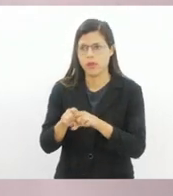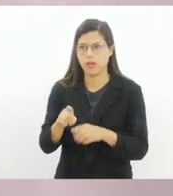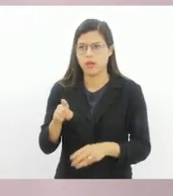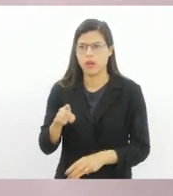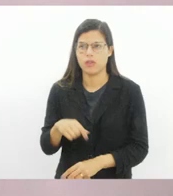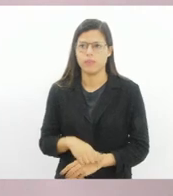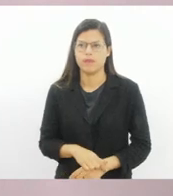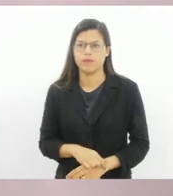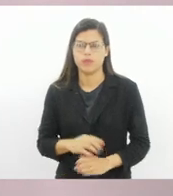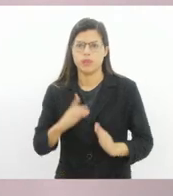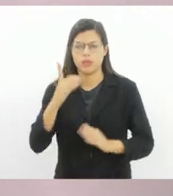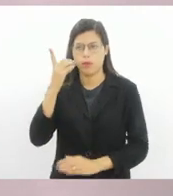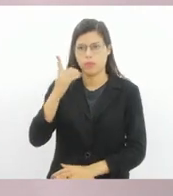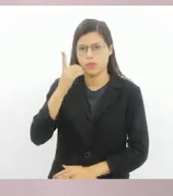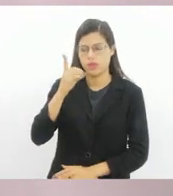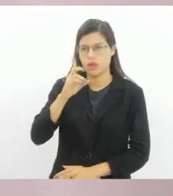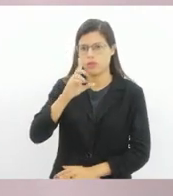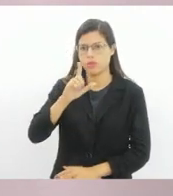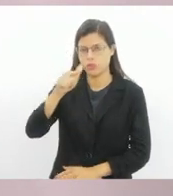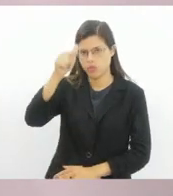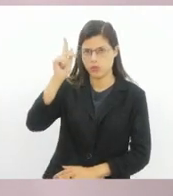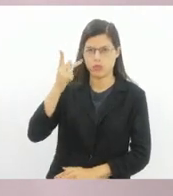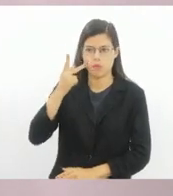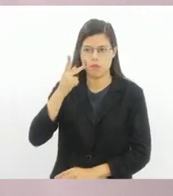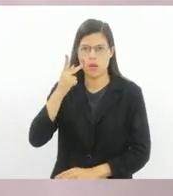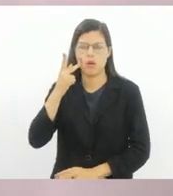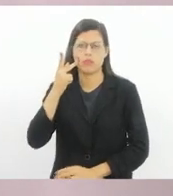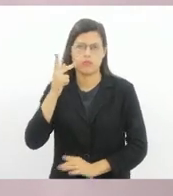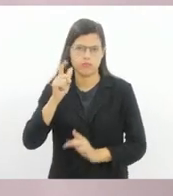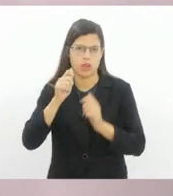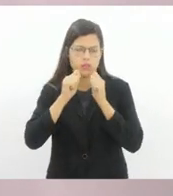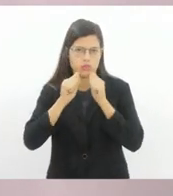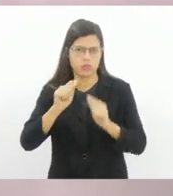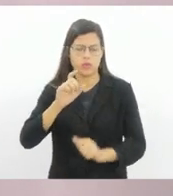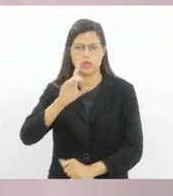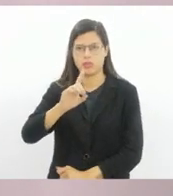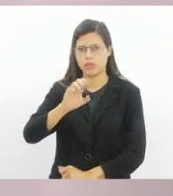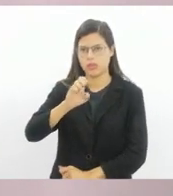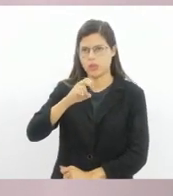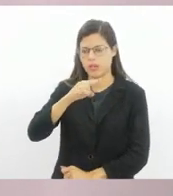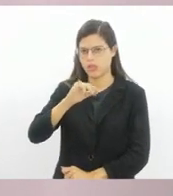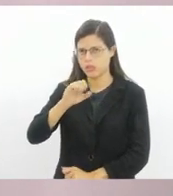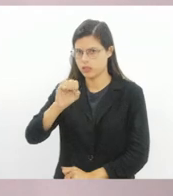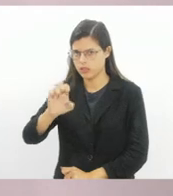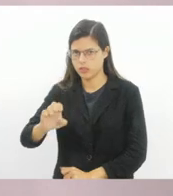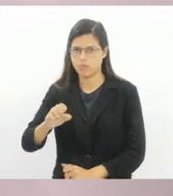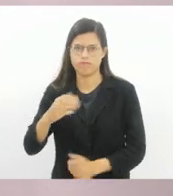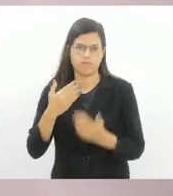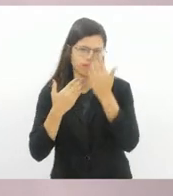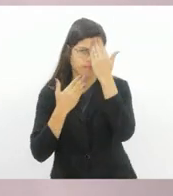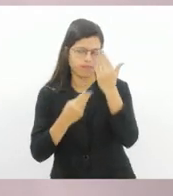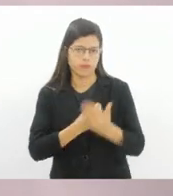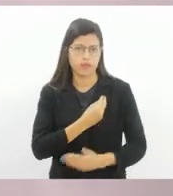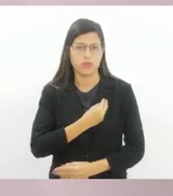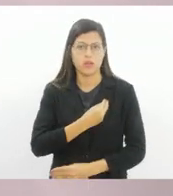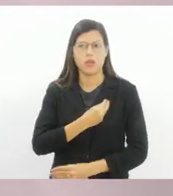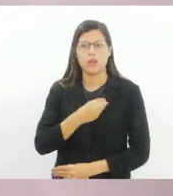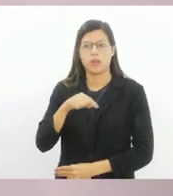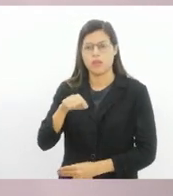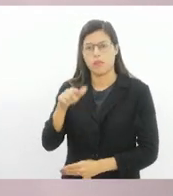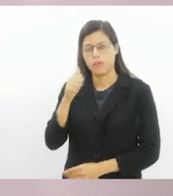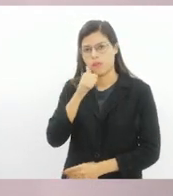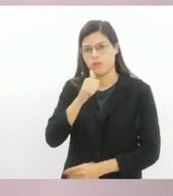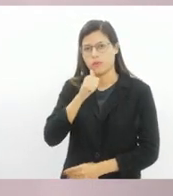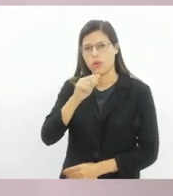do mandato do deputado Luiz Paulo, Denise e Chiavo, muito obrigada pela sua presença, e da senhora Rosana Coutinho,